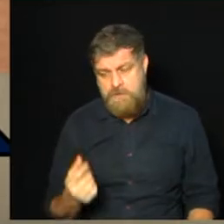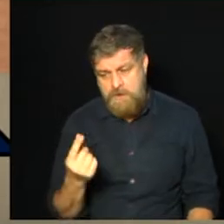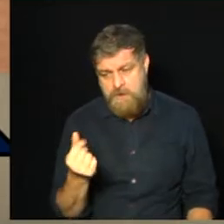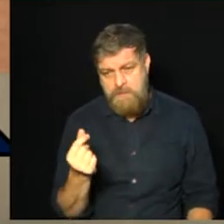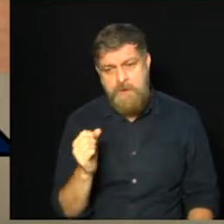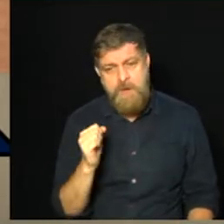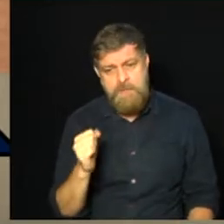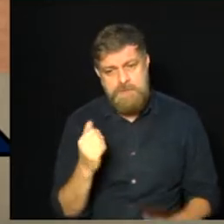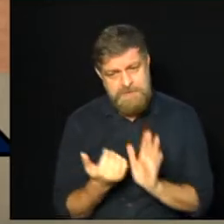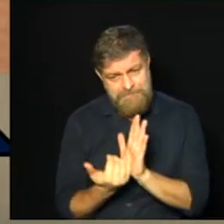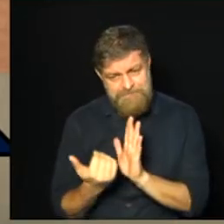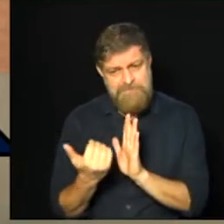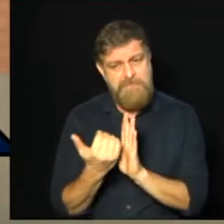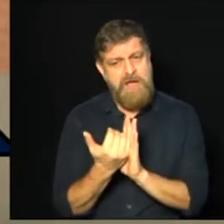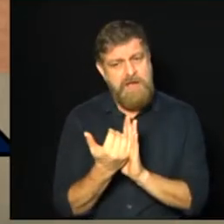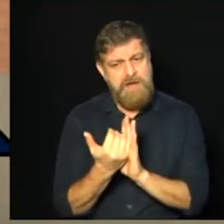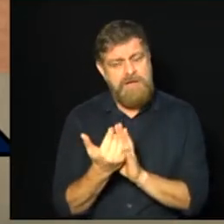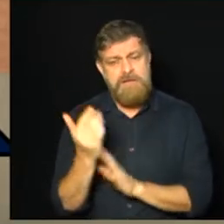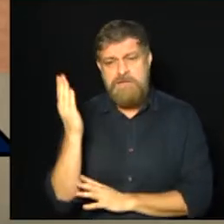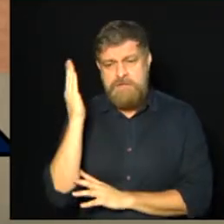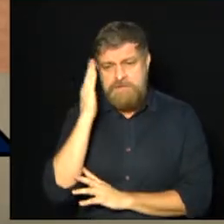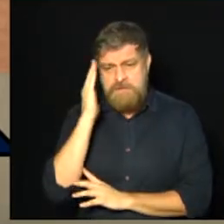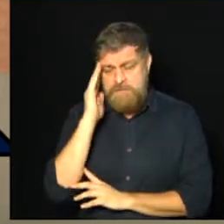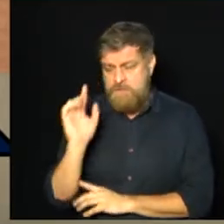até um pouquinho maior, levando em consideração